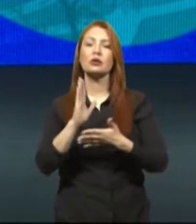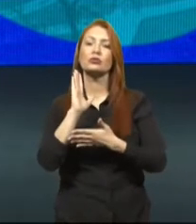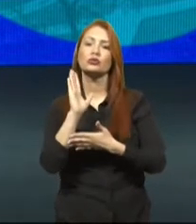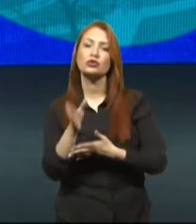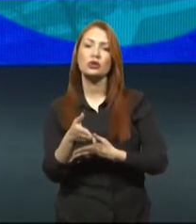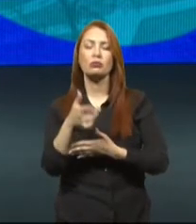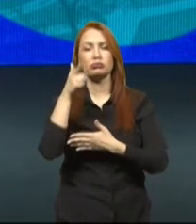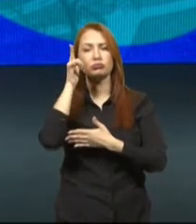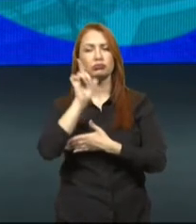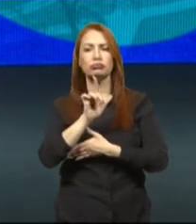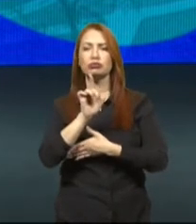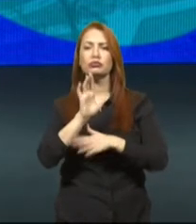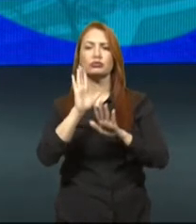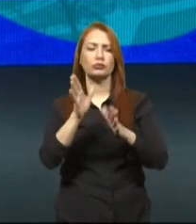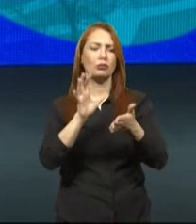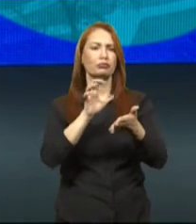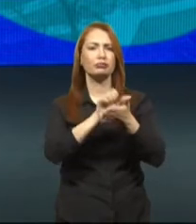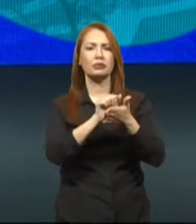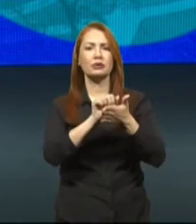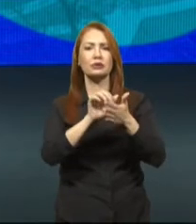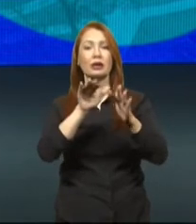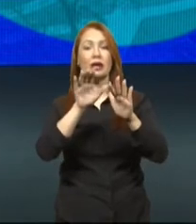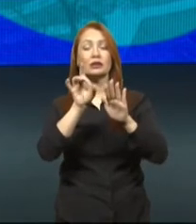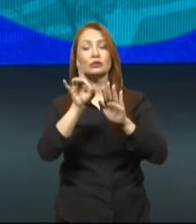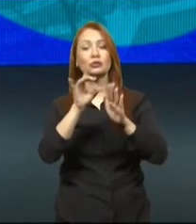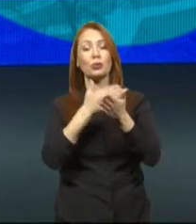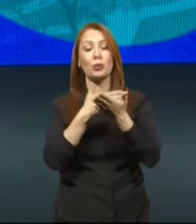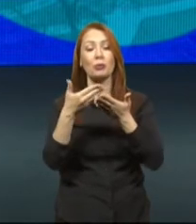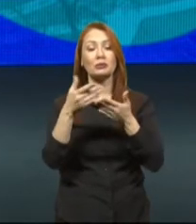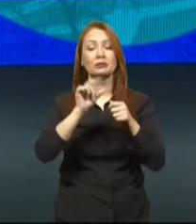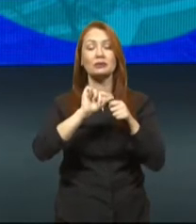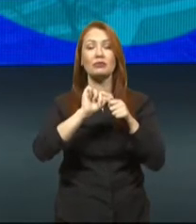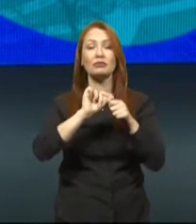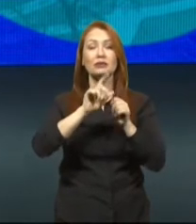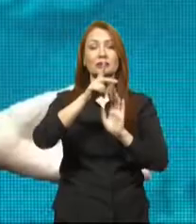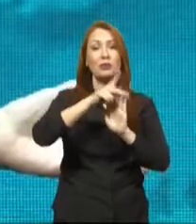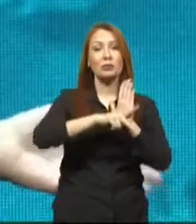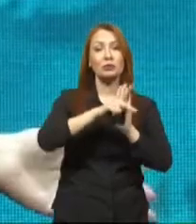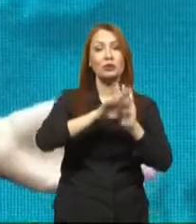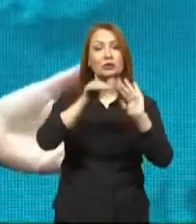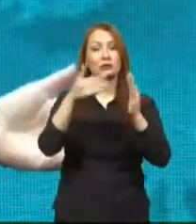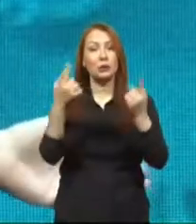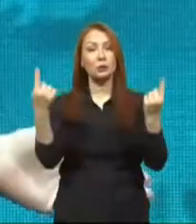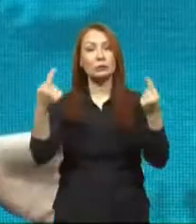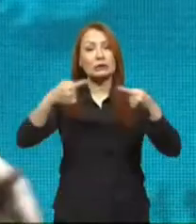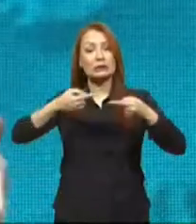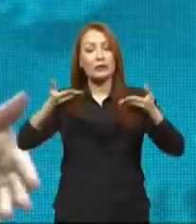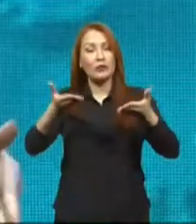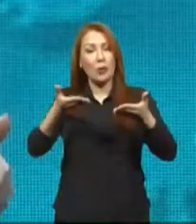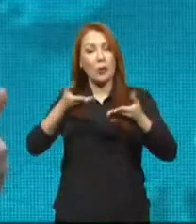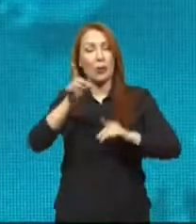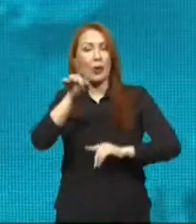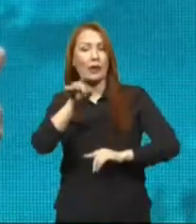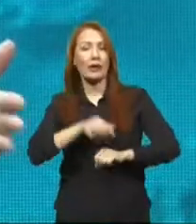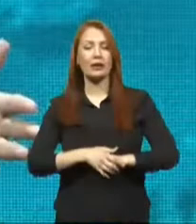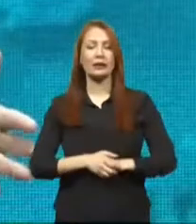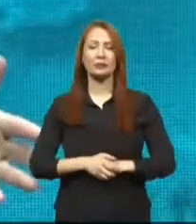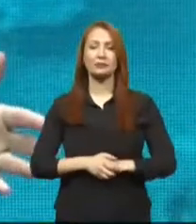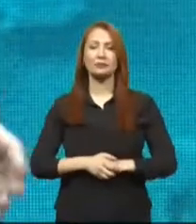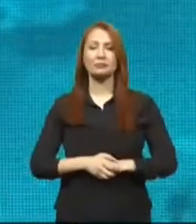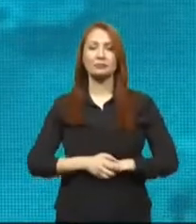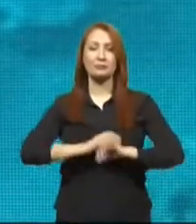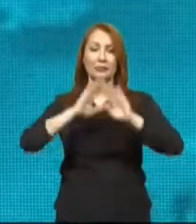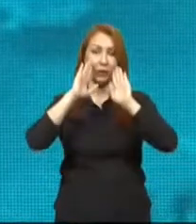que faz, Vicky? Tem que fazer projeto. Faz projeto. Aí tem que fazer o projeto. É isso que eu estou falando. O desafio agora são realmente se